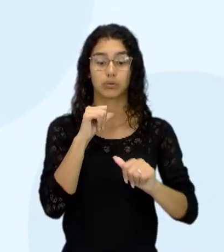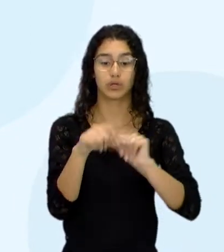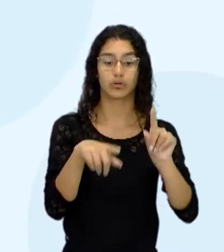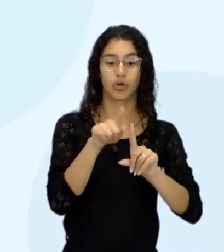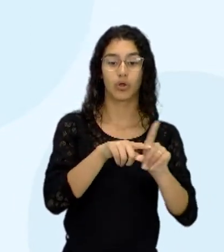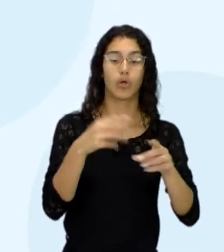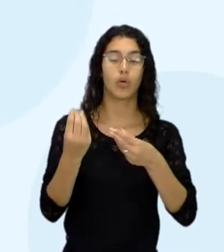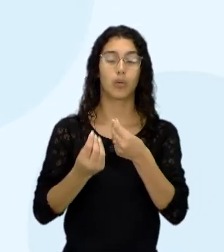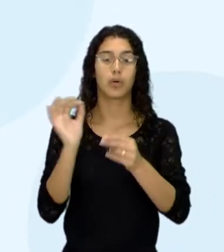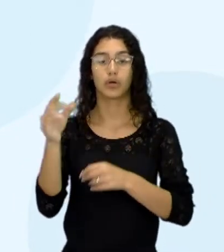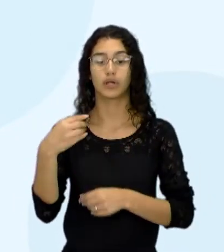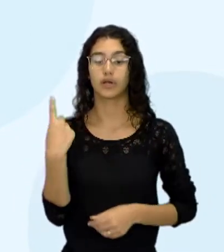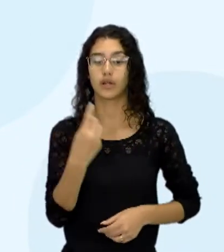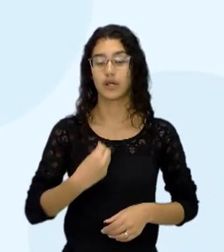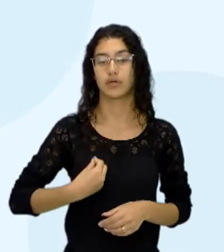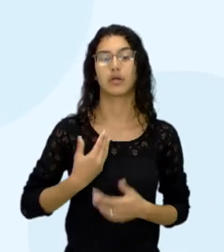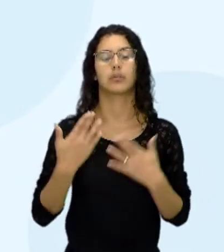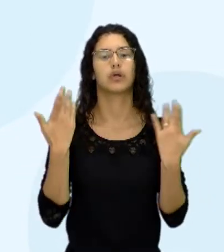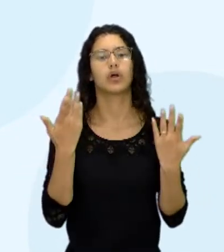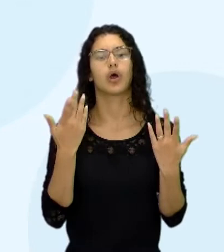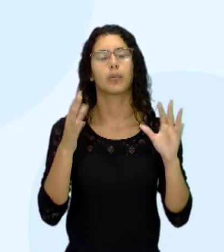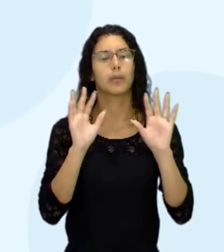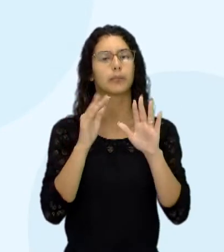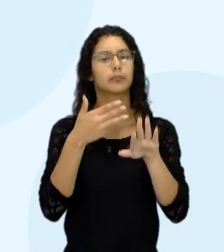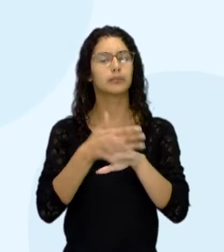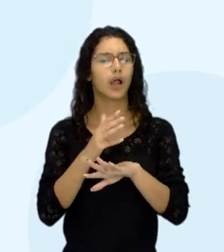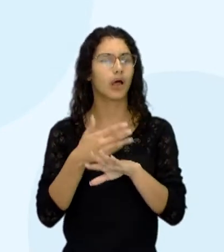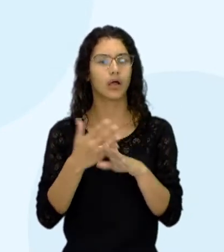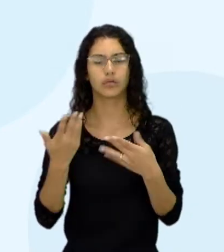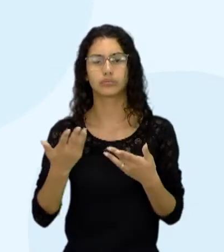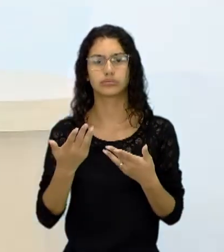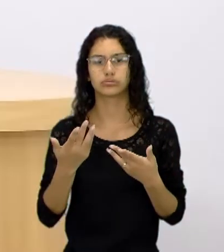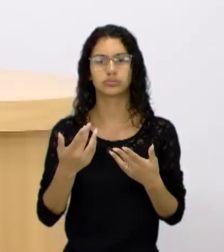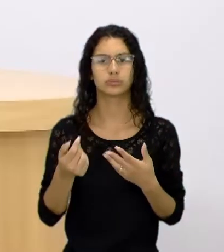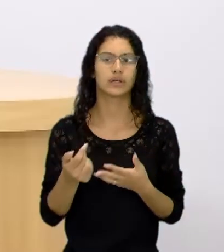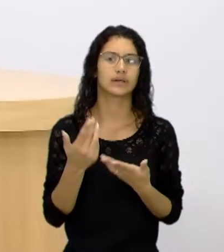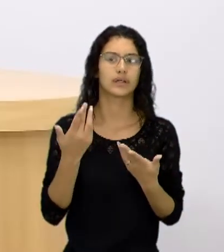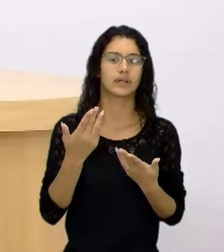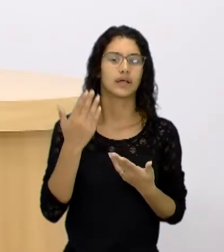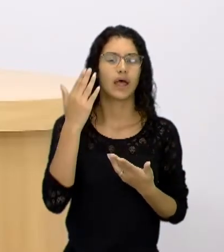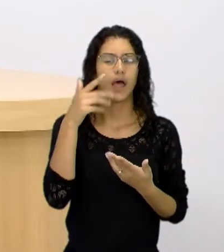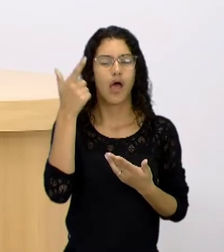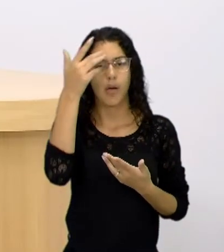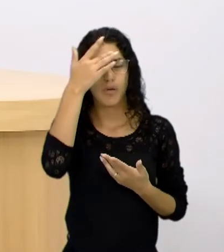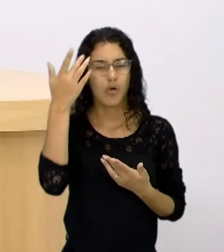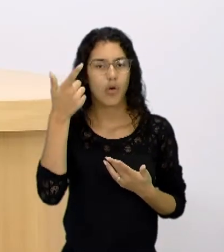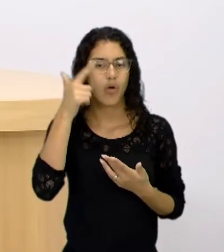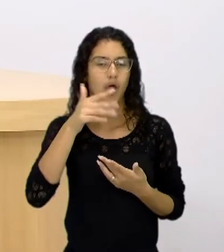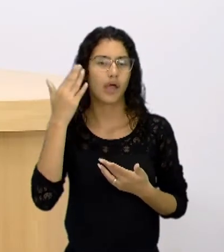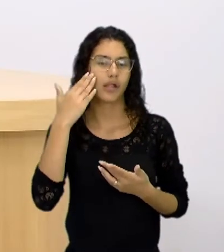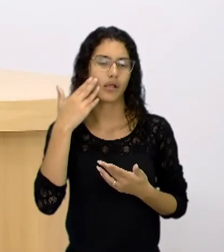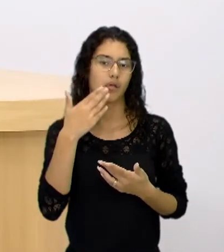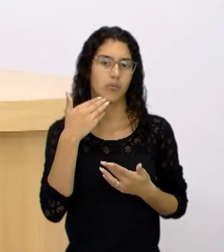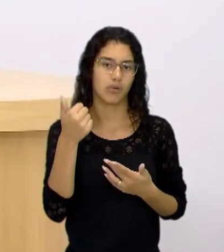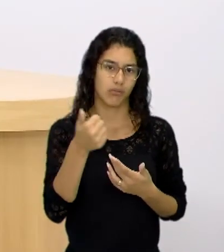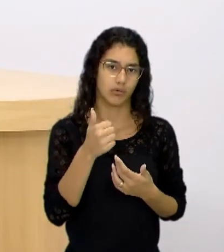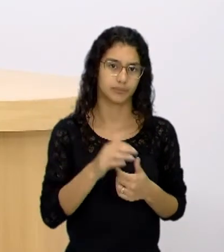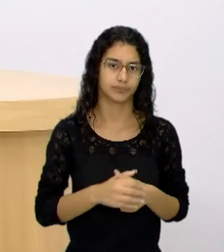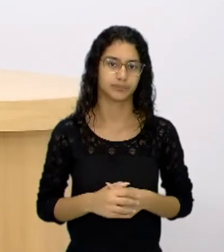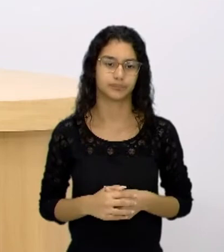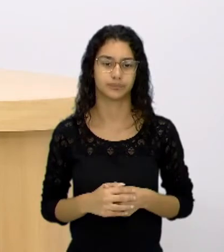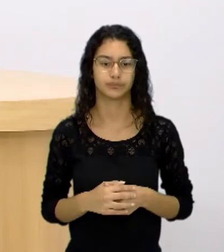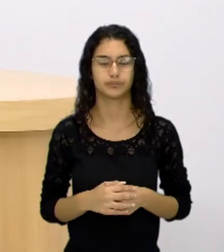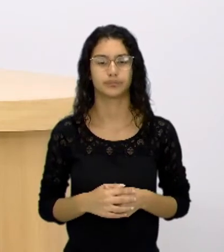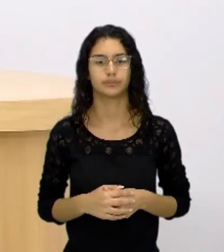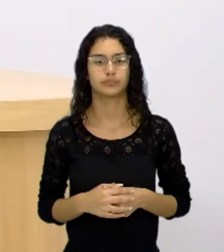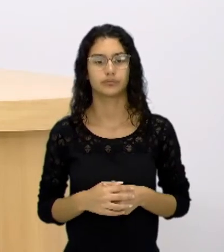isso interfere na nossa vida, mas olha só como é muito mais prático, muito mais conciso e as pessoas conseguem interpretar melhor. Olha a figura, vamos